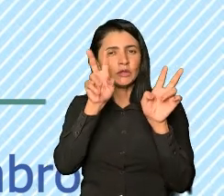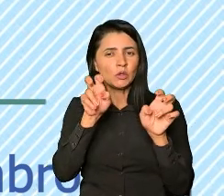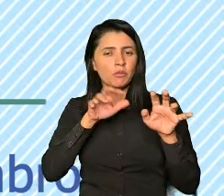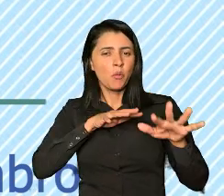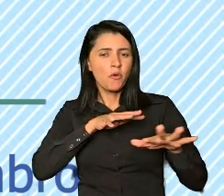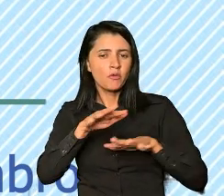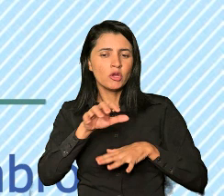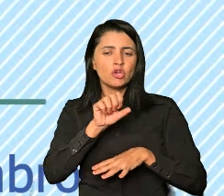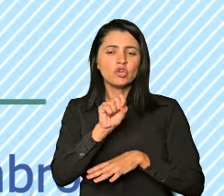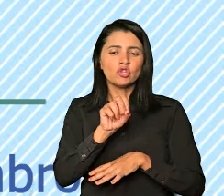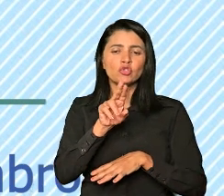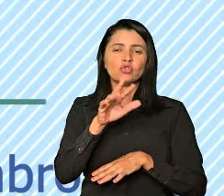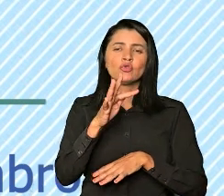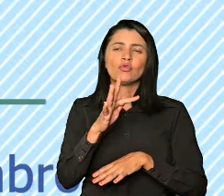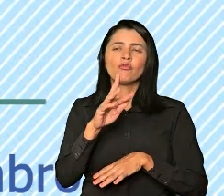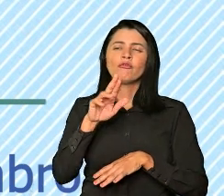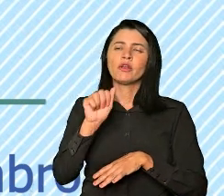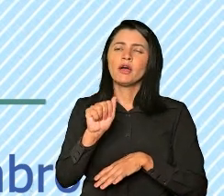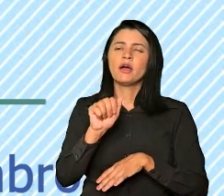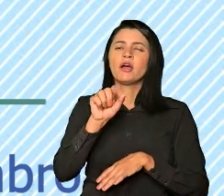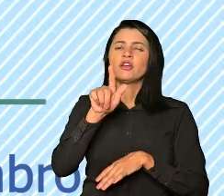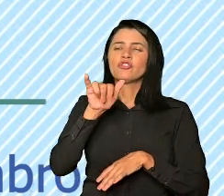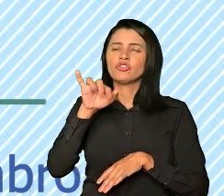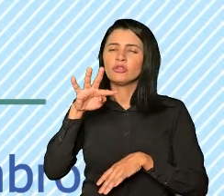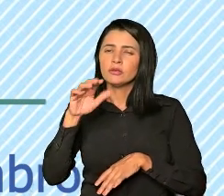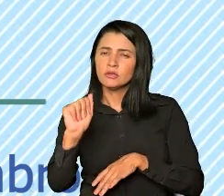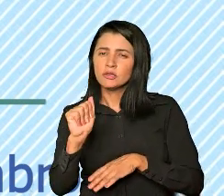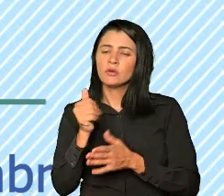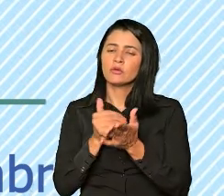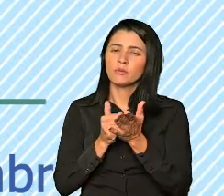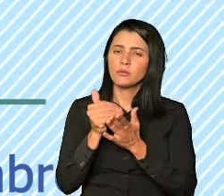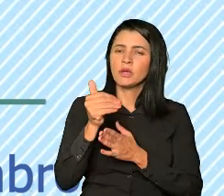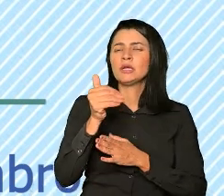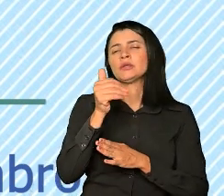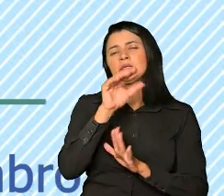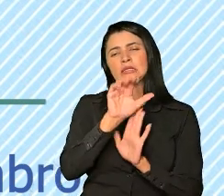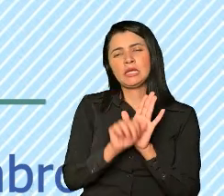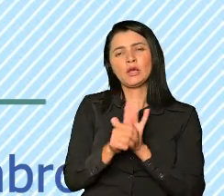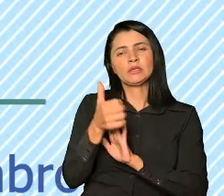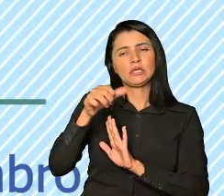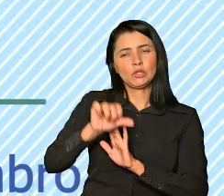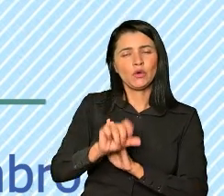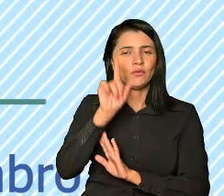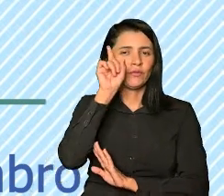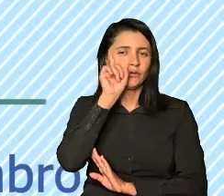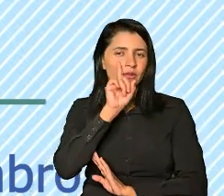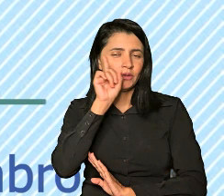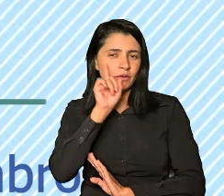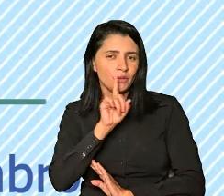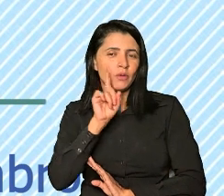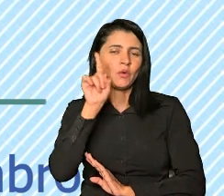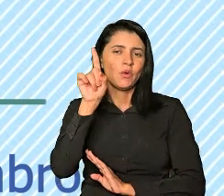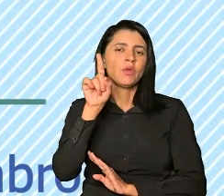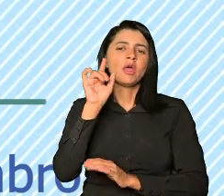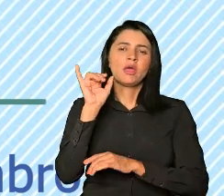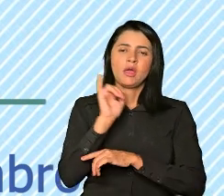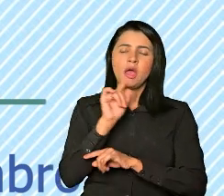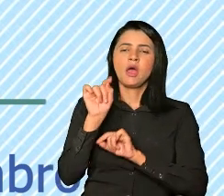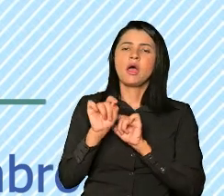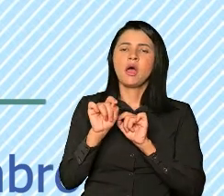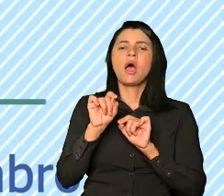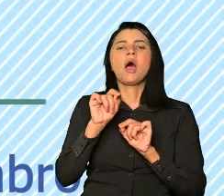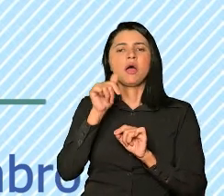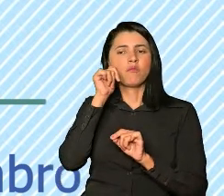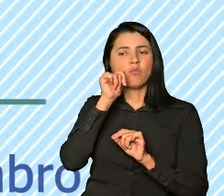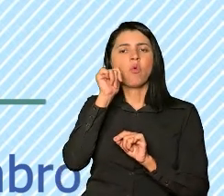movimento sufragista, né, que começa no século XIX, na Inglaterra e Estados Unidos, as sufragistas defendendo em todo o mundo o direito